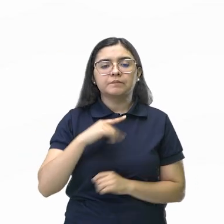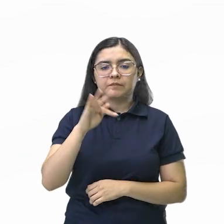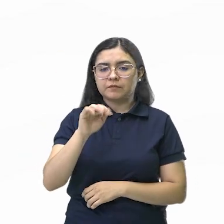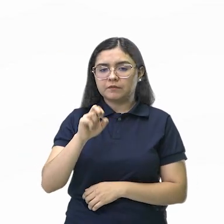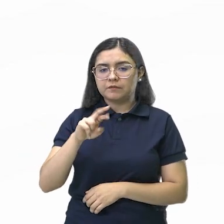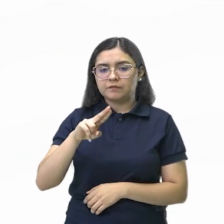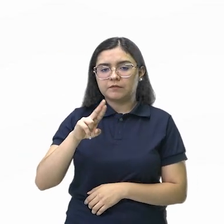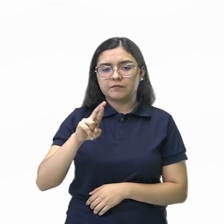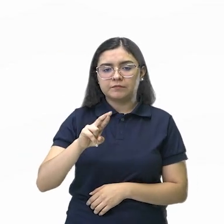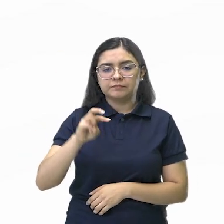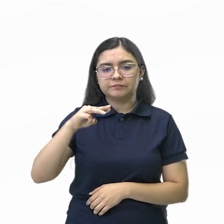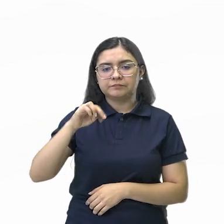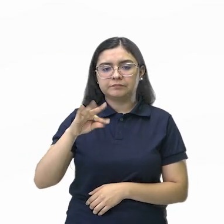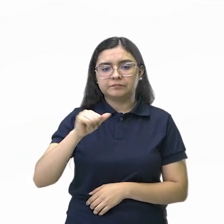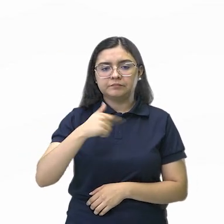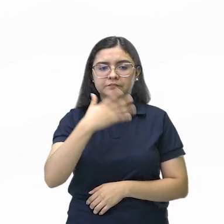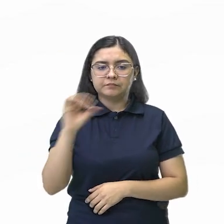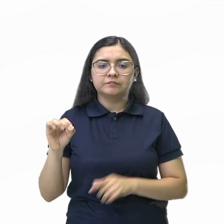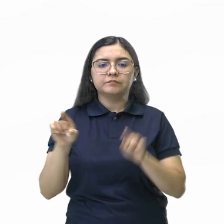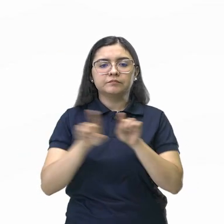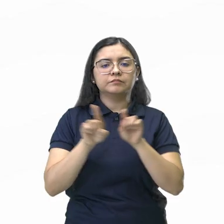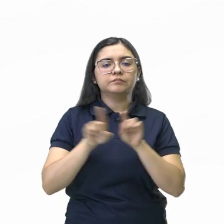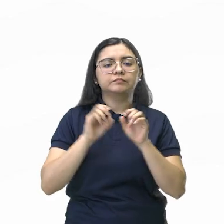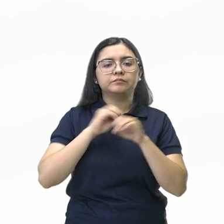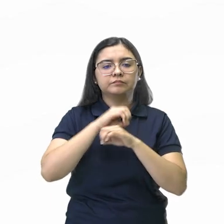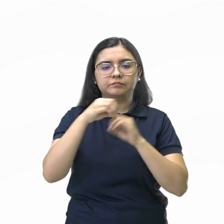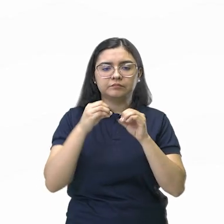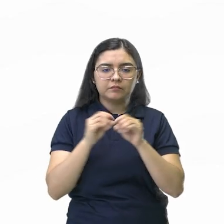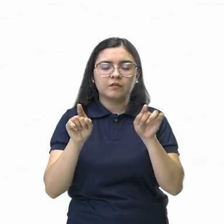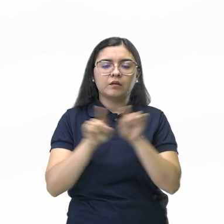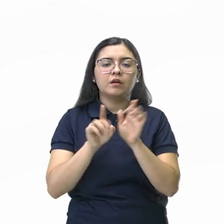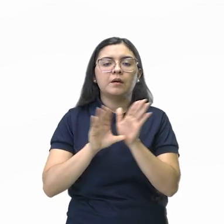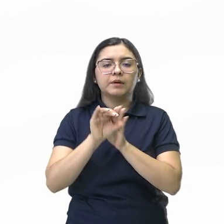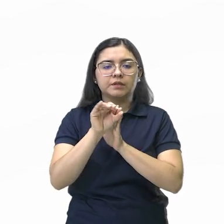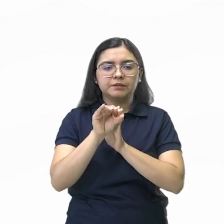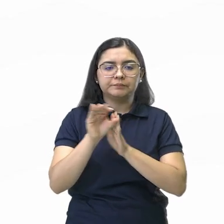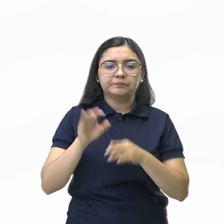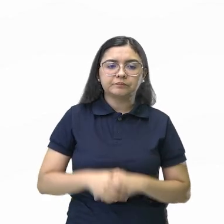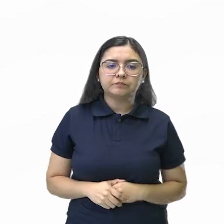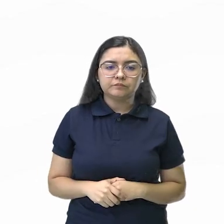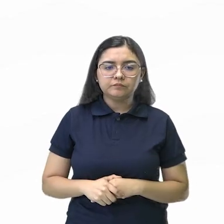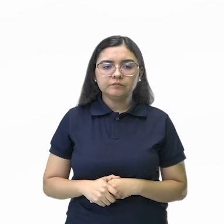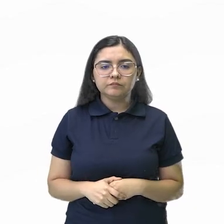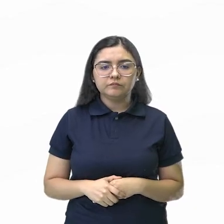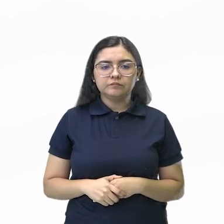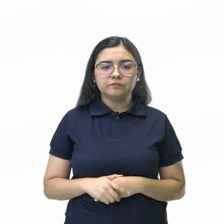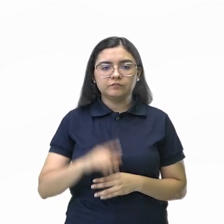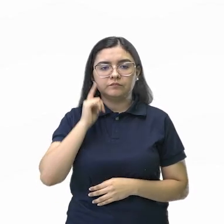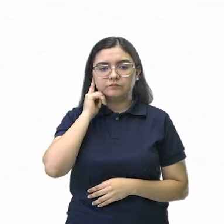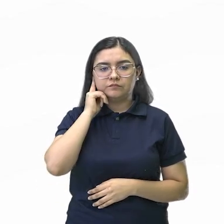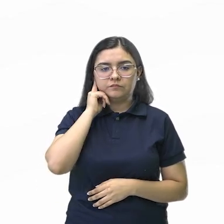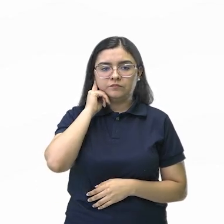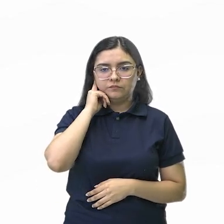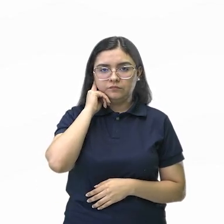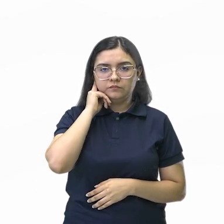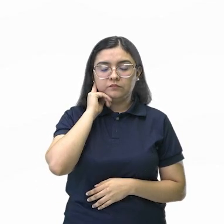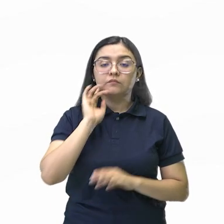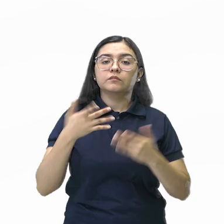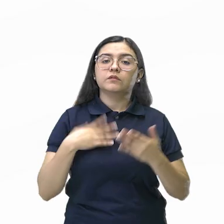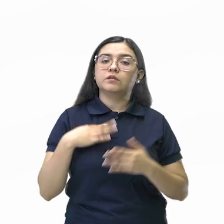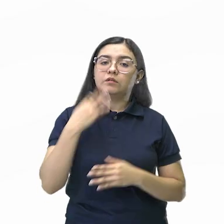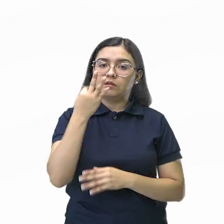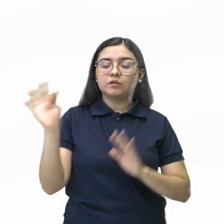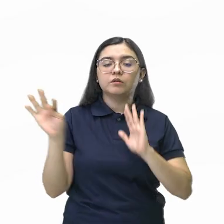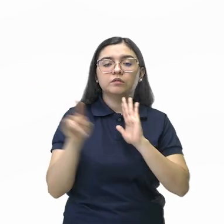por micro-organismos, né, que são leveduras e bactérias. Então, refutando aí a teoria